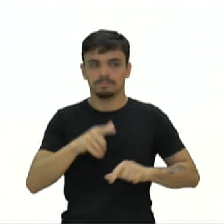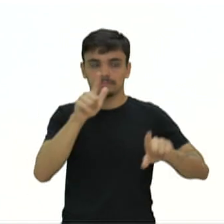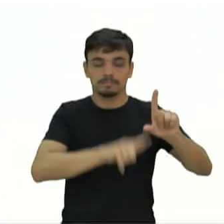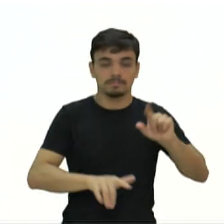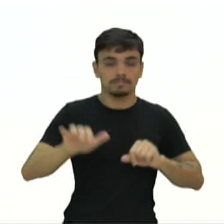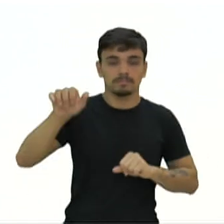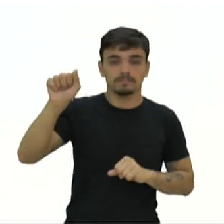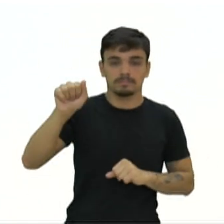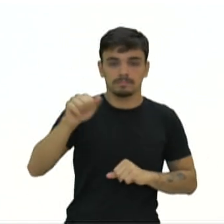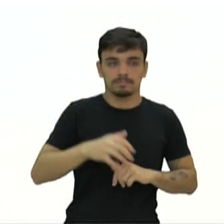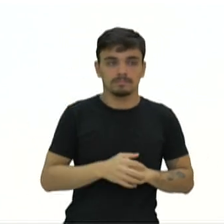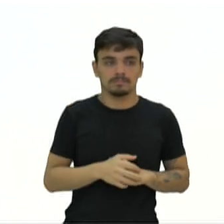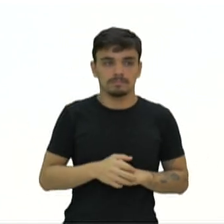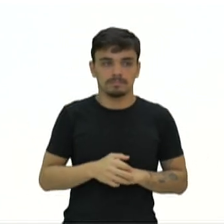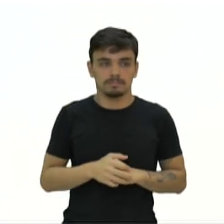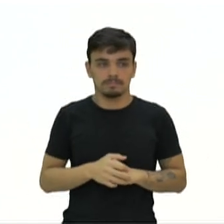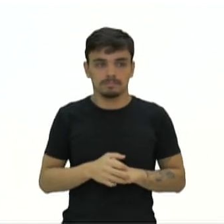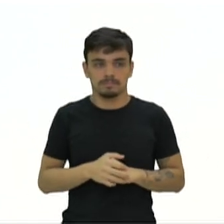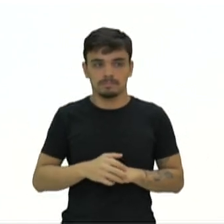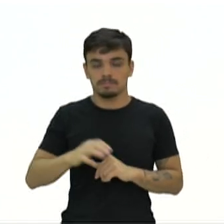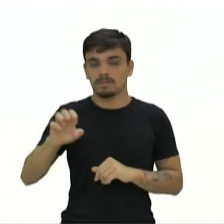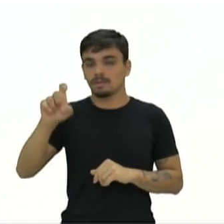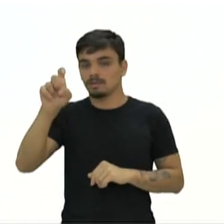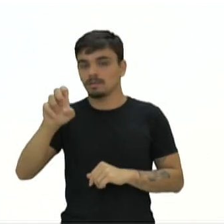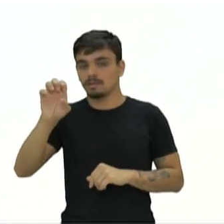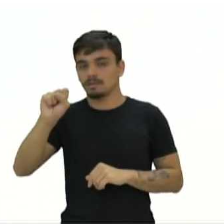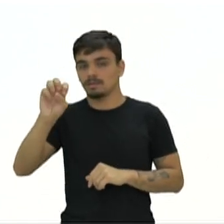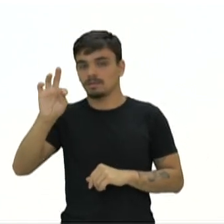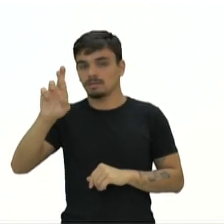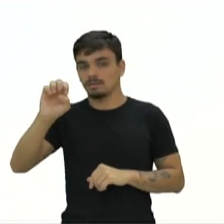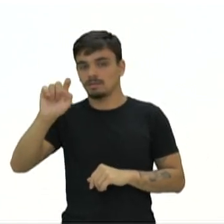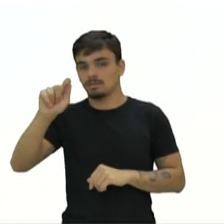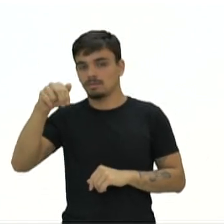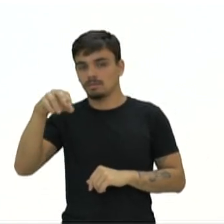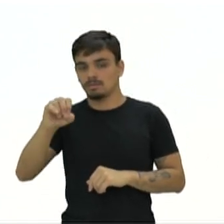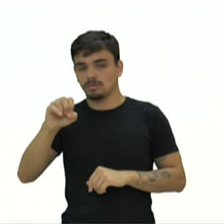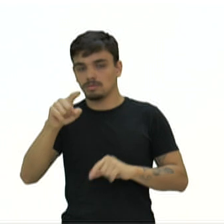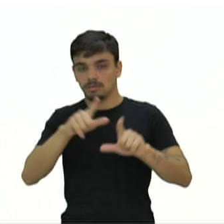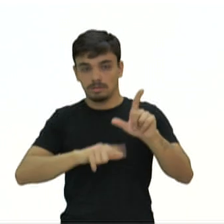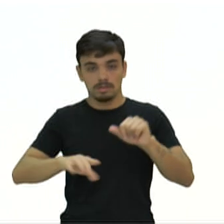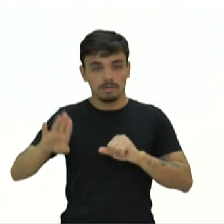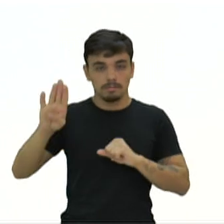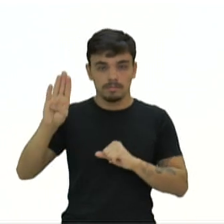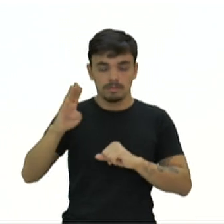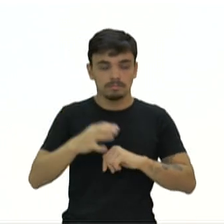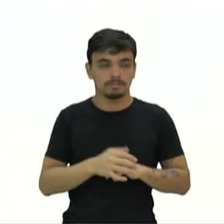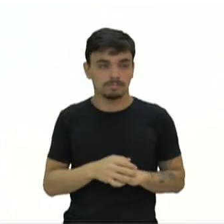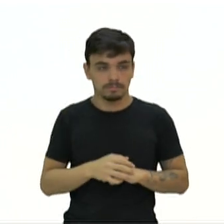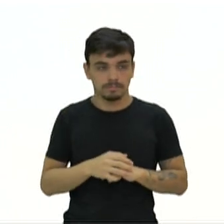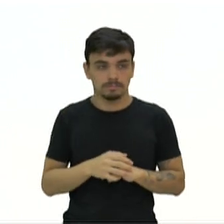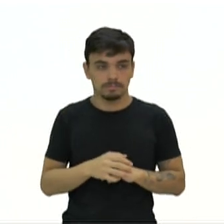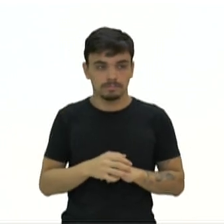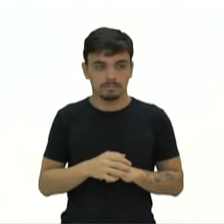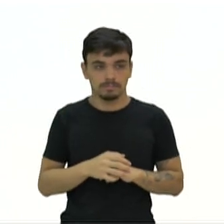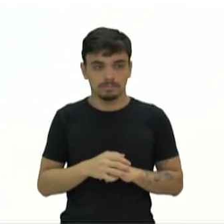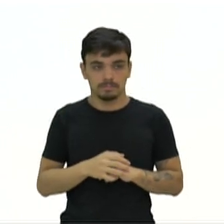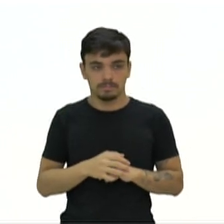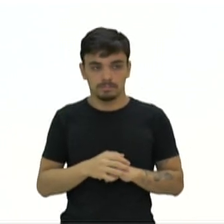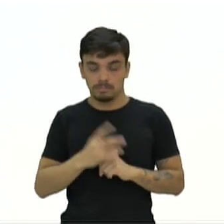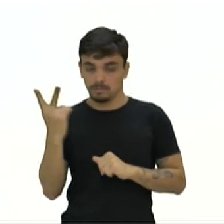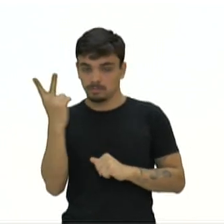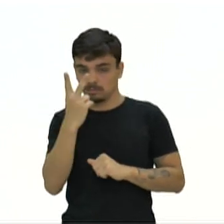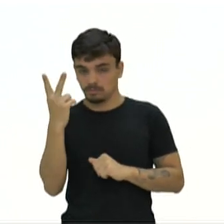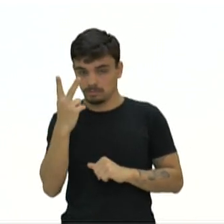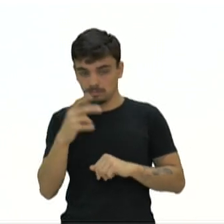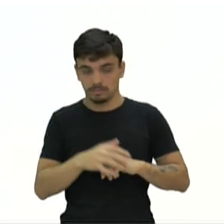A, estrógeno e o hormônio luteinizante. Letra B, estrógeno e